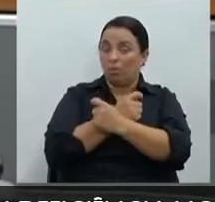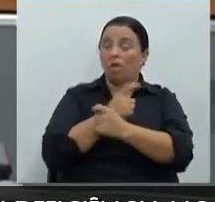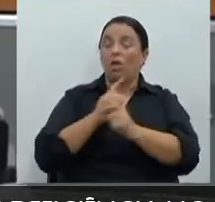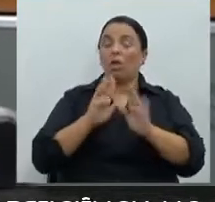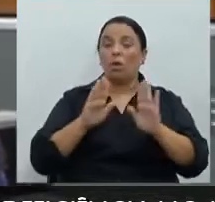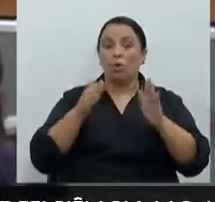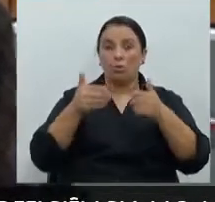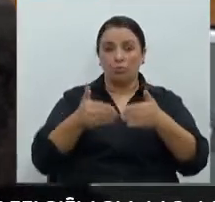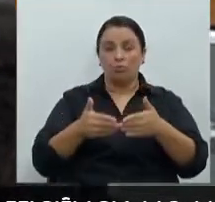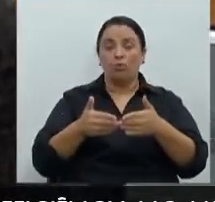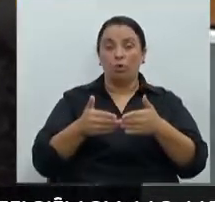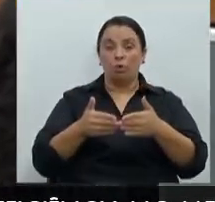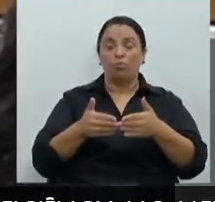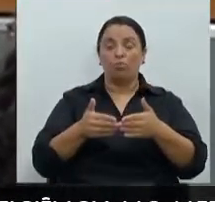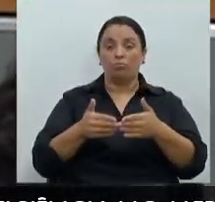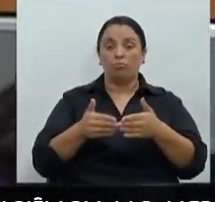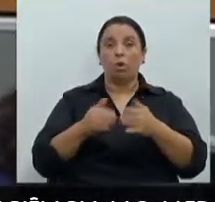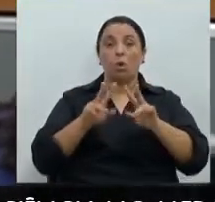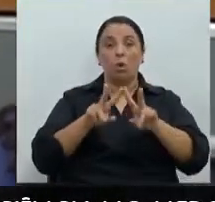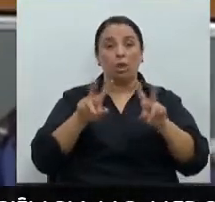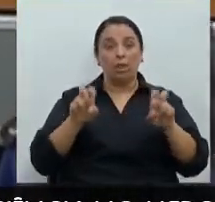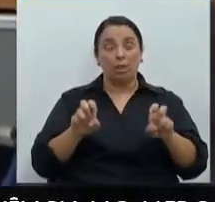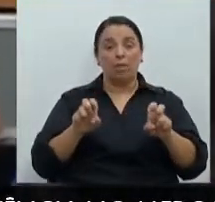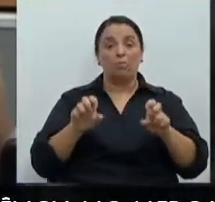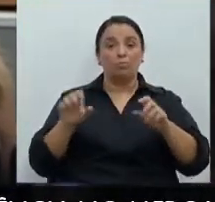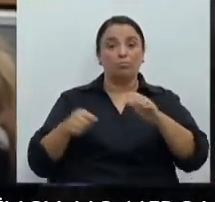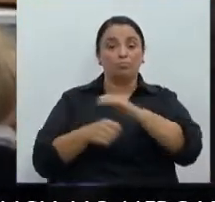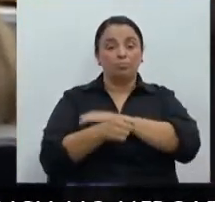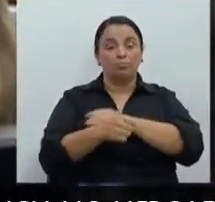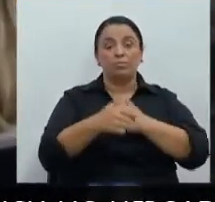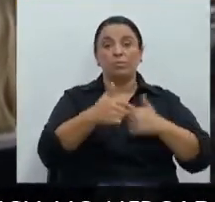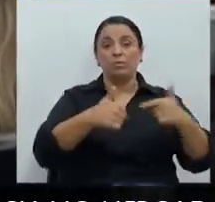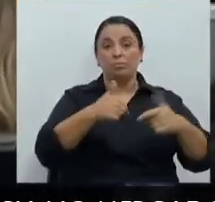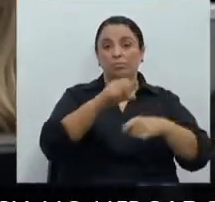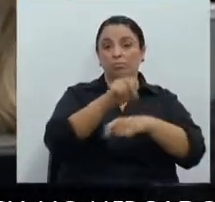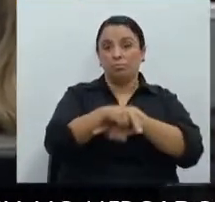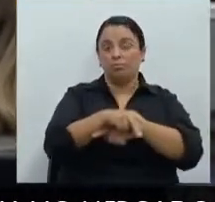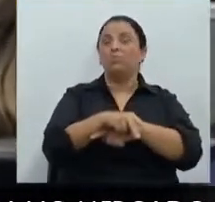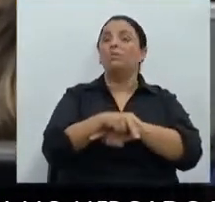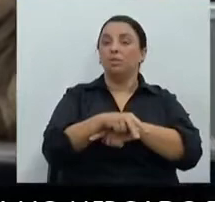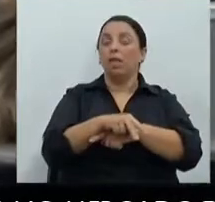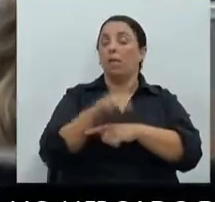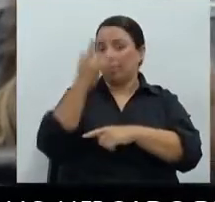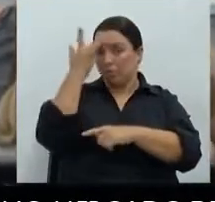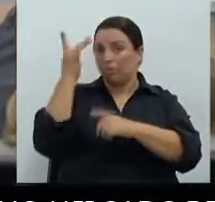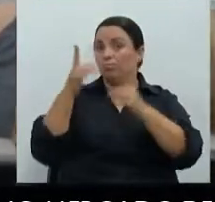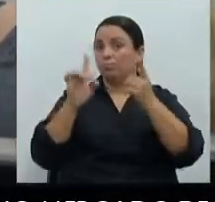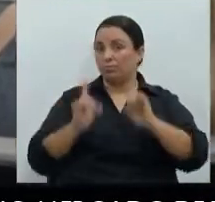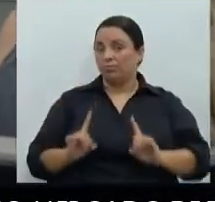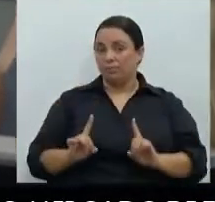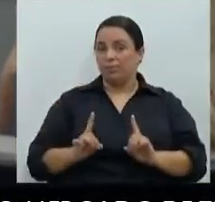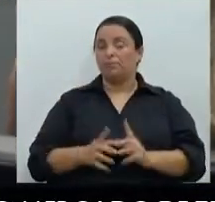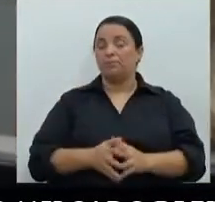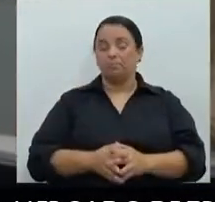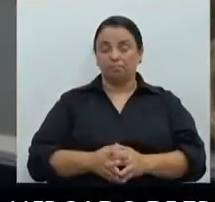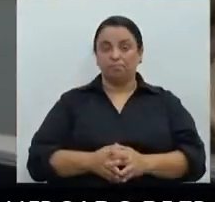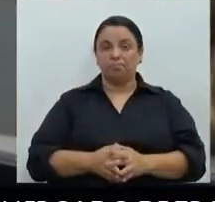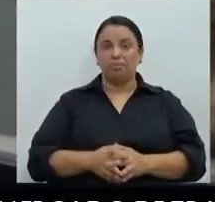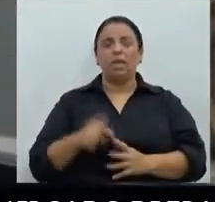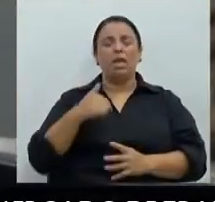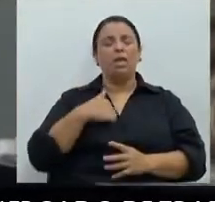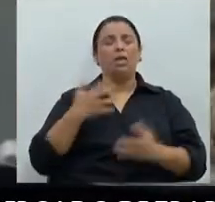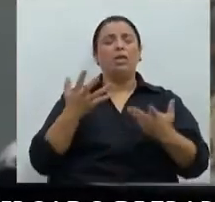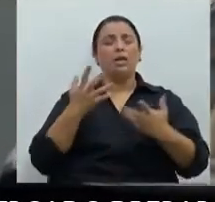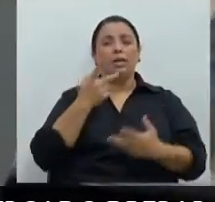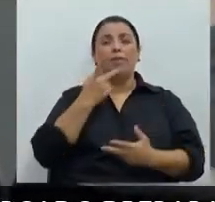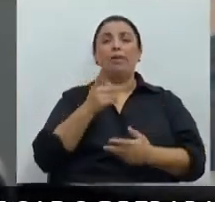na questão da empregabilidade da pessoa com deficiência também. E eu gostaria de dizer o seguinte,